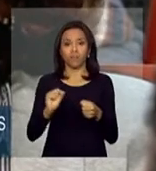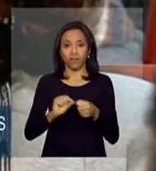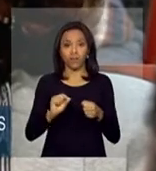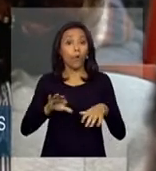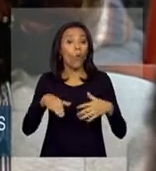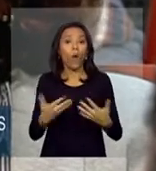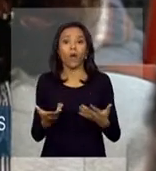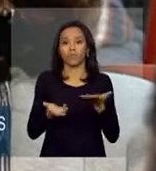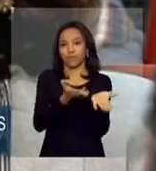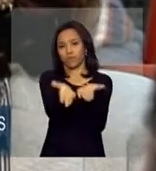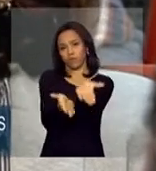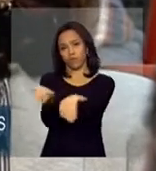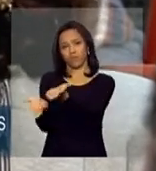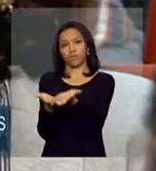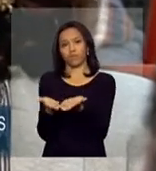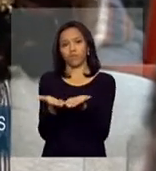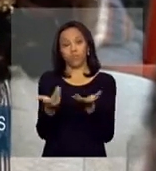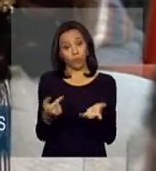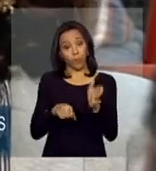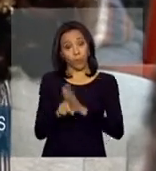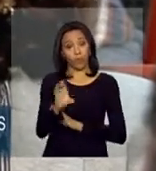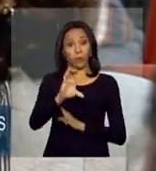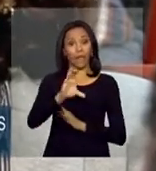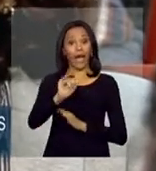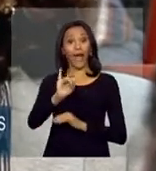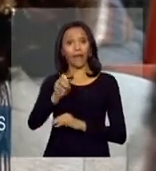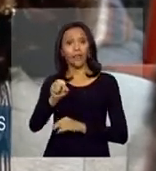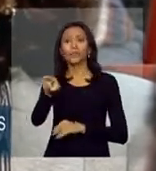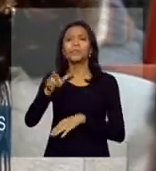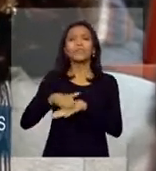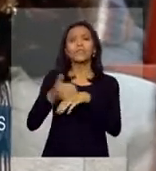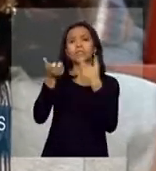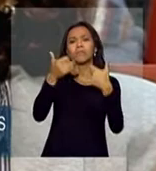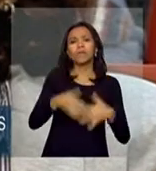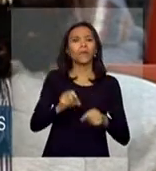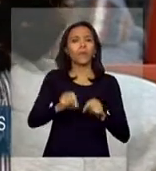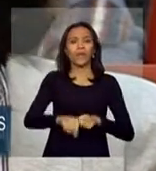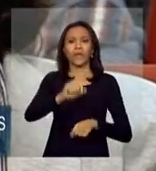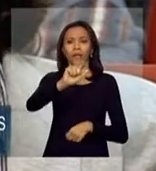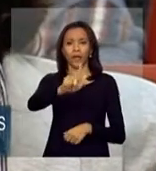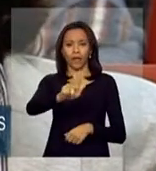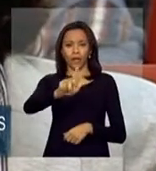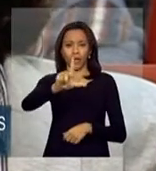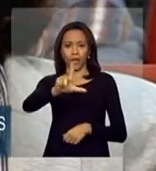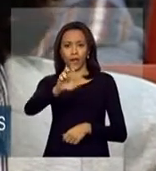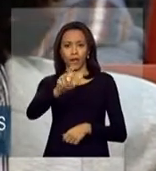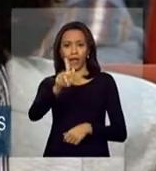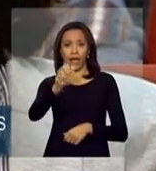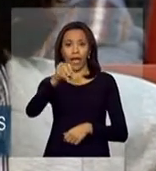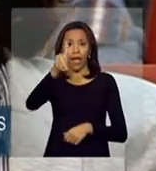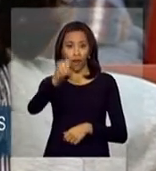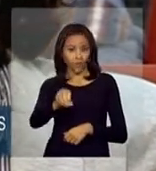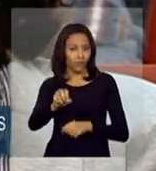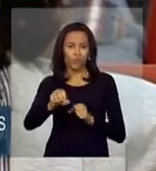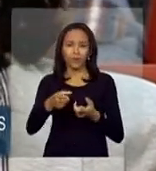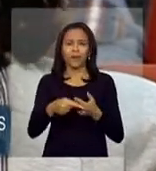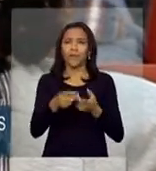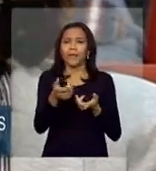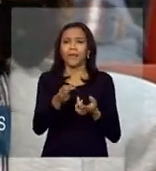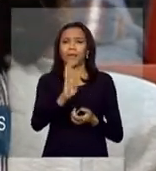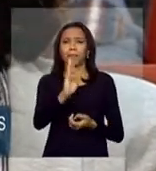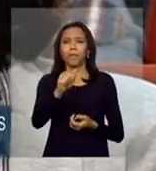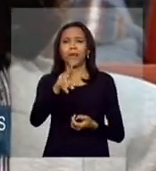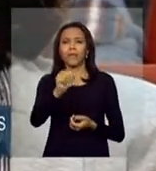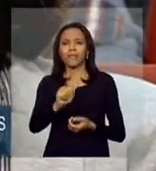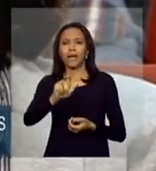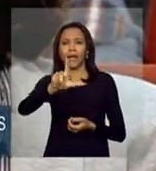prestar? Né? E, Caio, eu queria que você falasse um pouco mais do legado. Quer dizer, o que, que você falou da banda larga, do programa, mas o que, que de fato, em